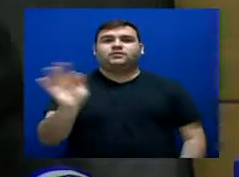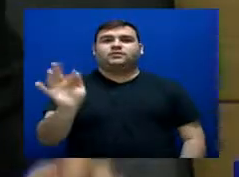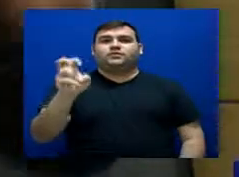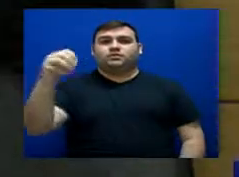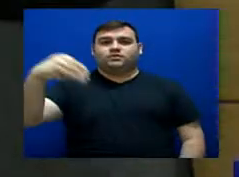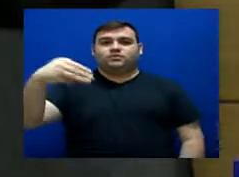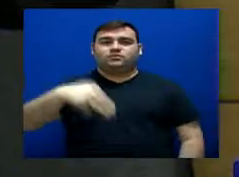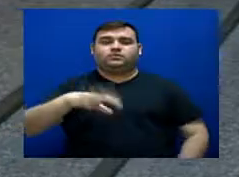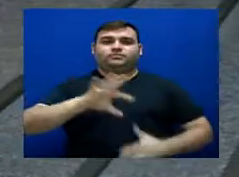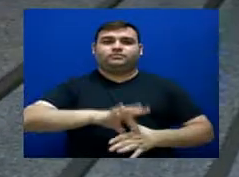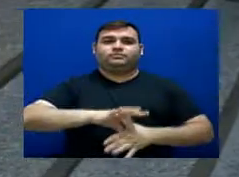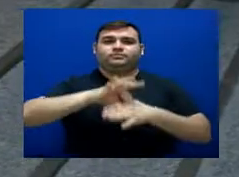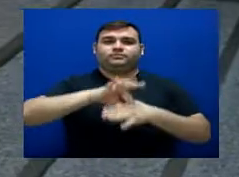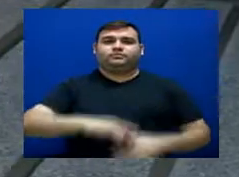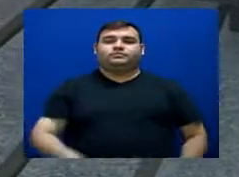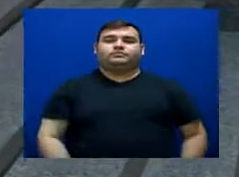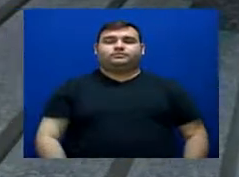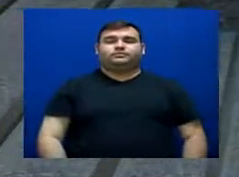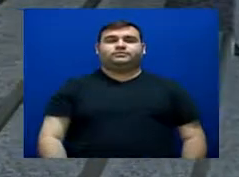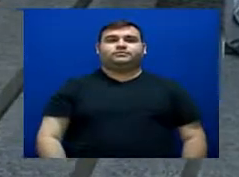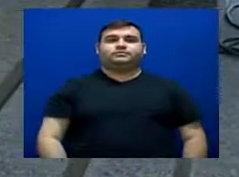5 minutos como líder.